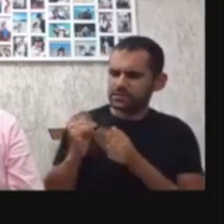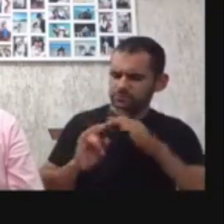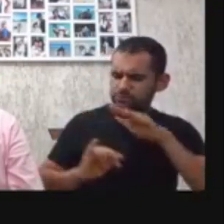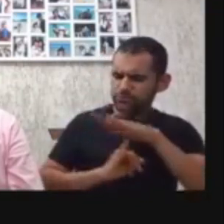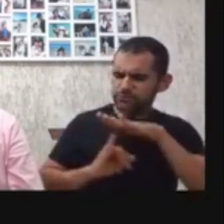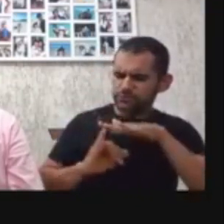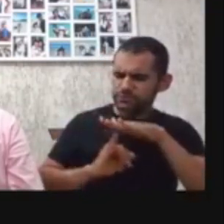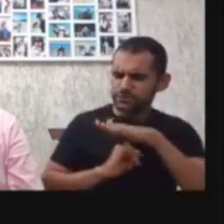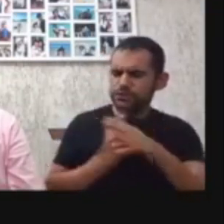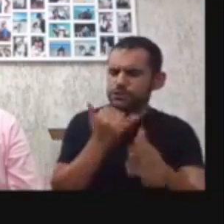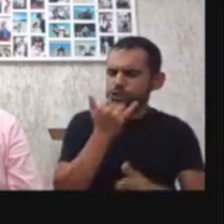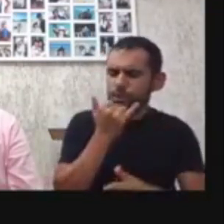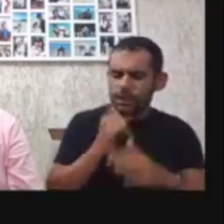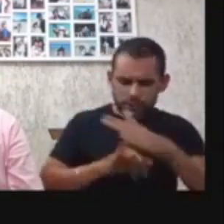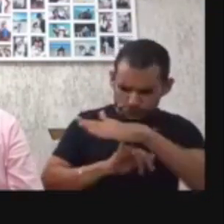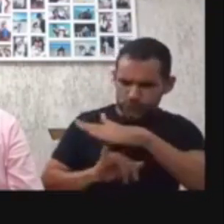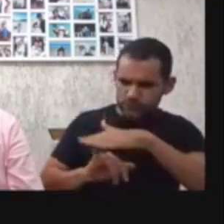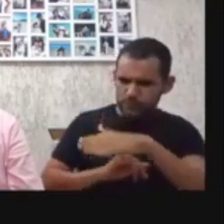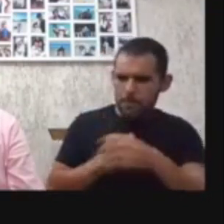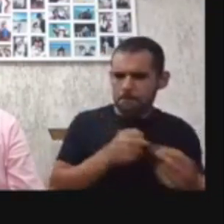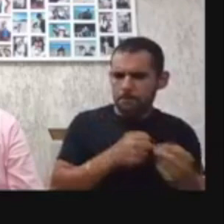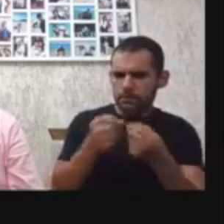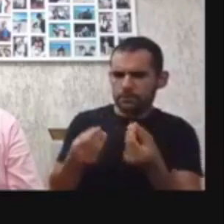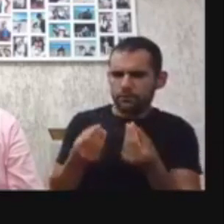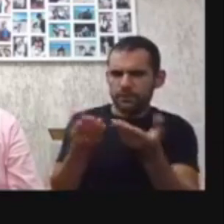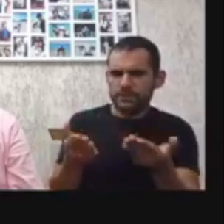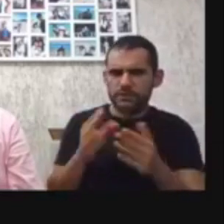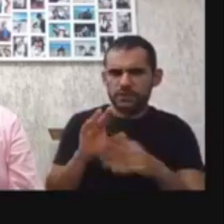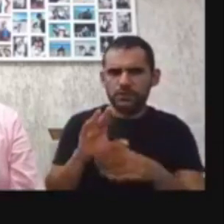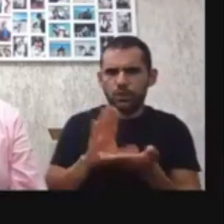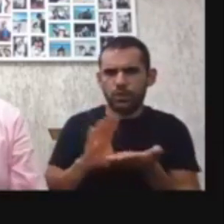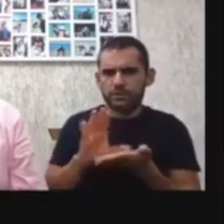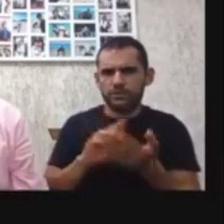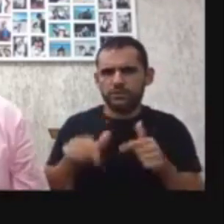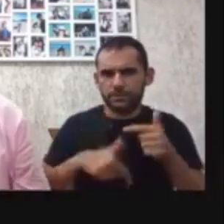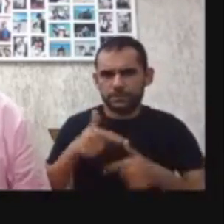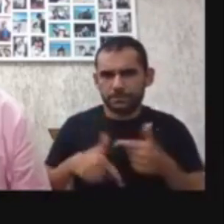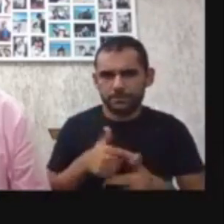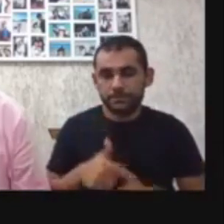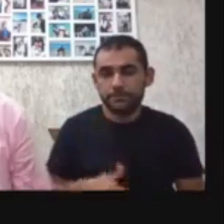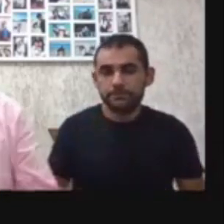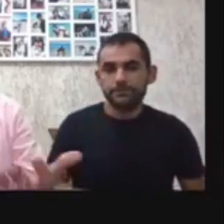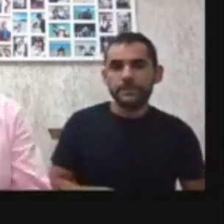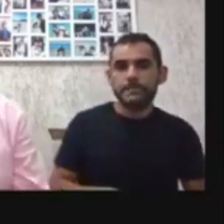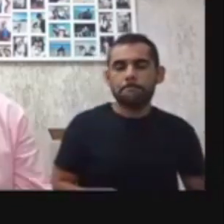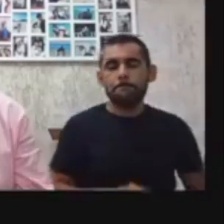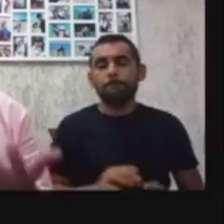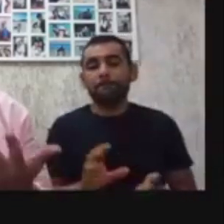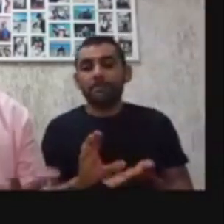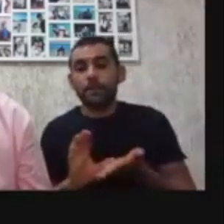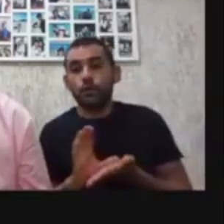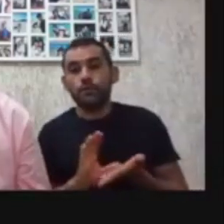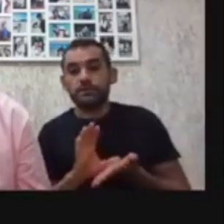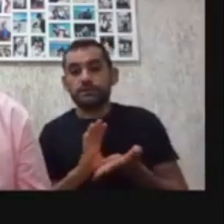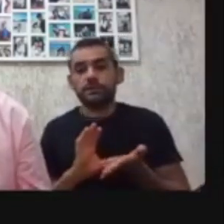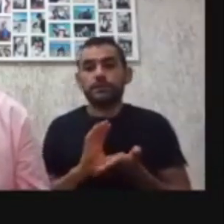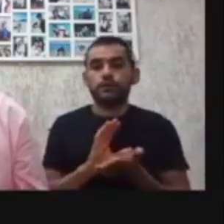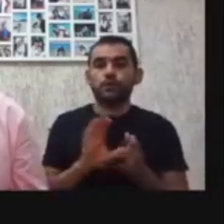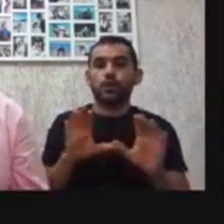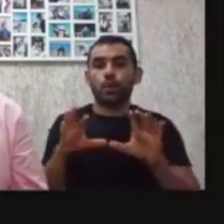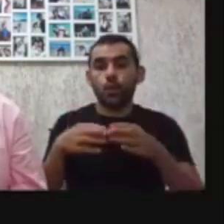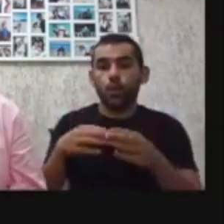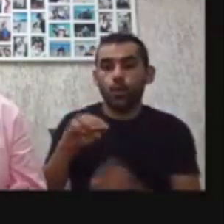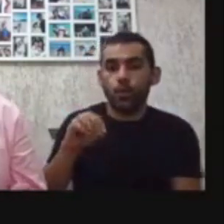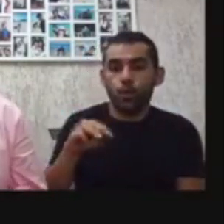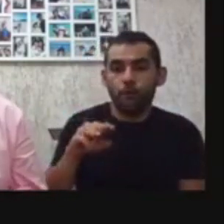institucionalizar, perdão, e vai dar poder a esses conselhos de atuação? Oh, com certeza, né? Os conselhos, os comitês.